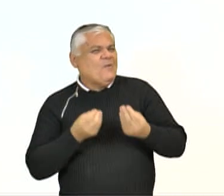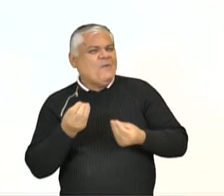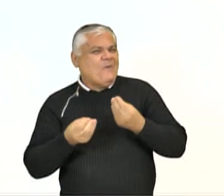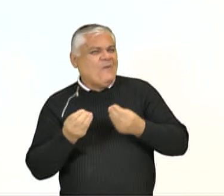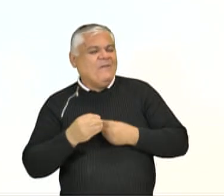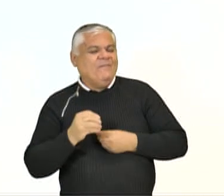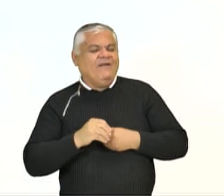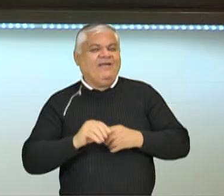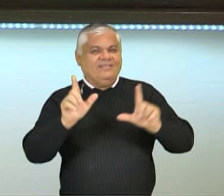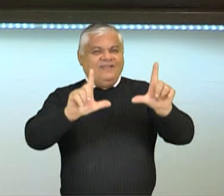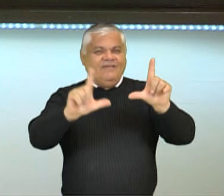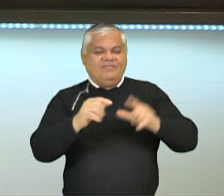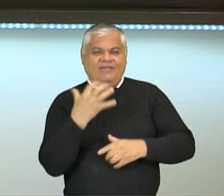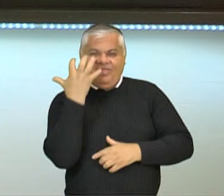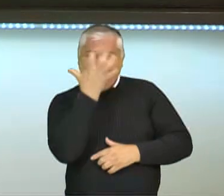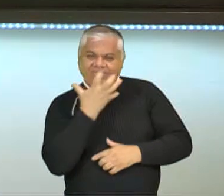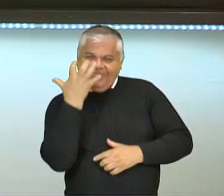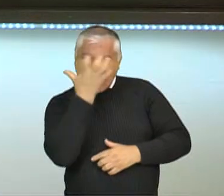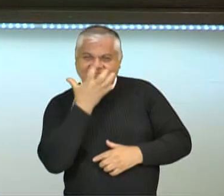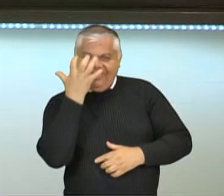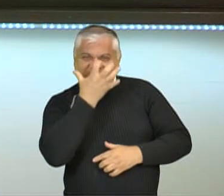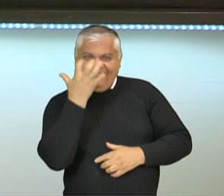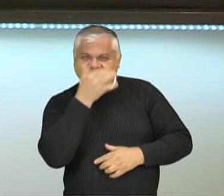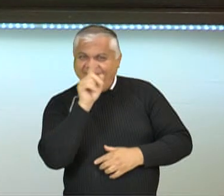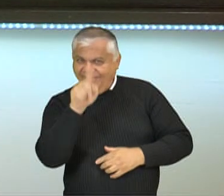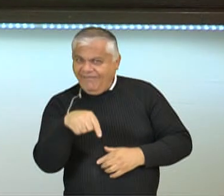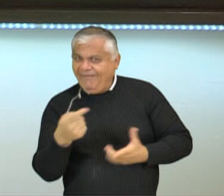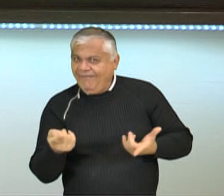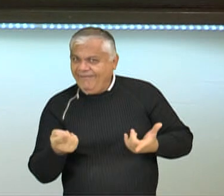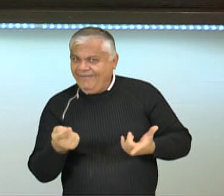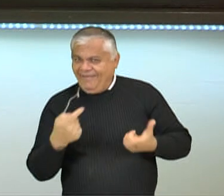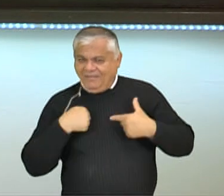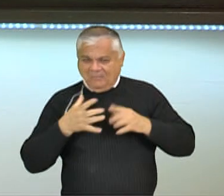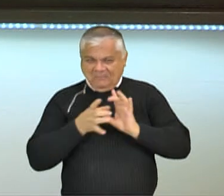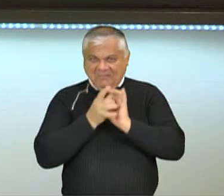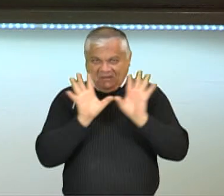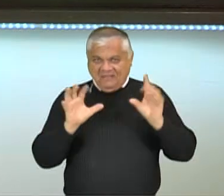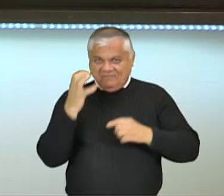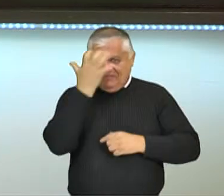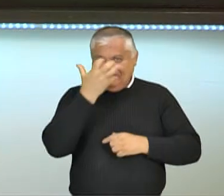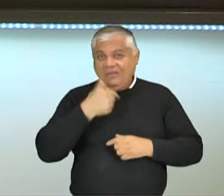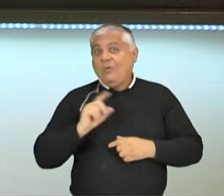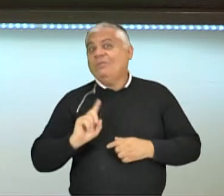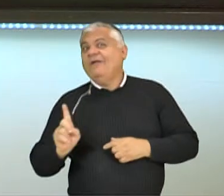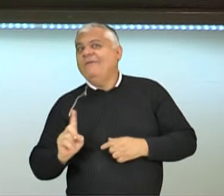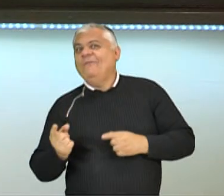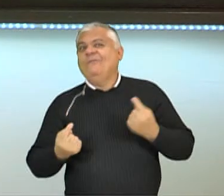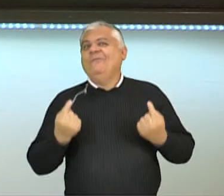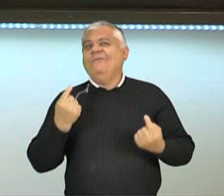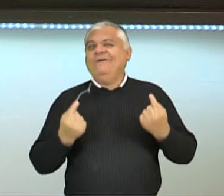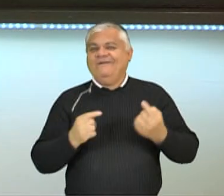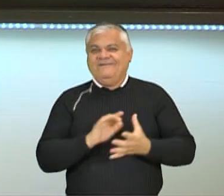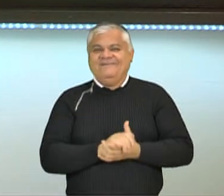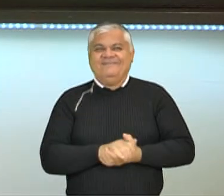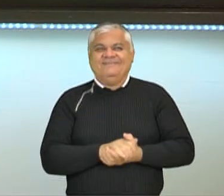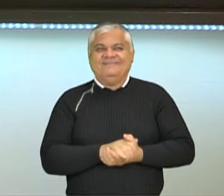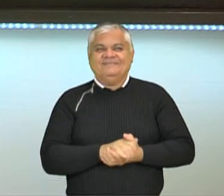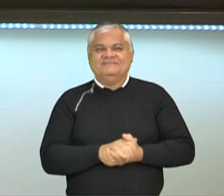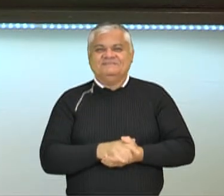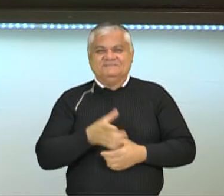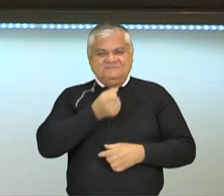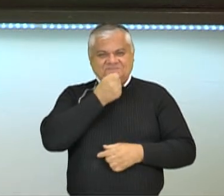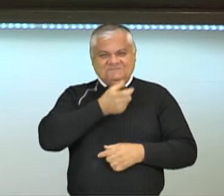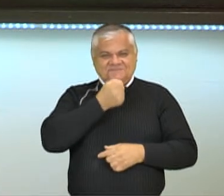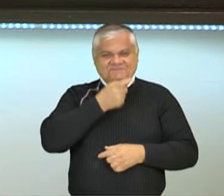Deixa-se influenciar? O que você acha? Você é influenciado? Deixa-se influenciar ou não? E aí aqui uma chargezinha